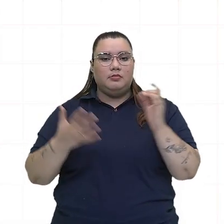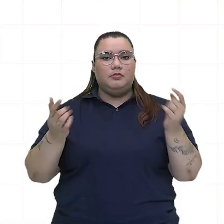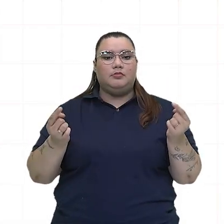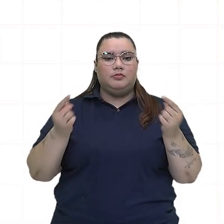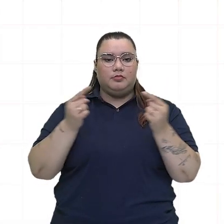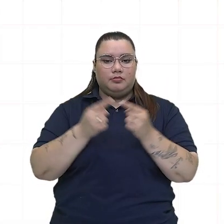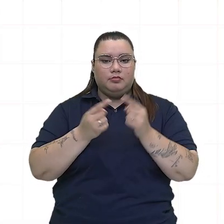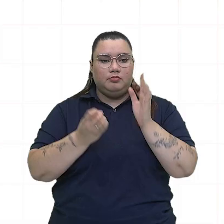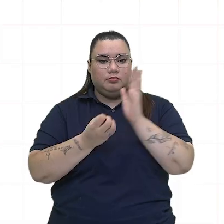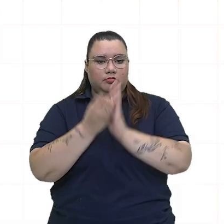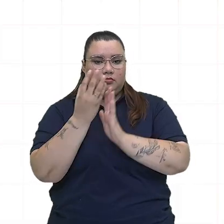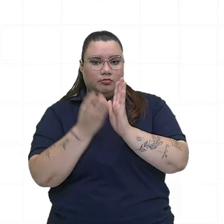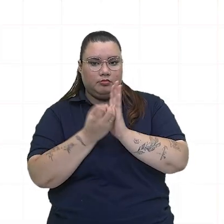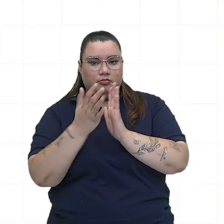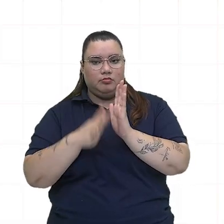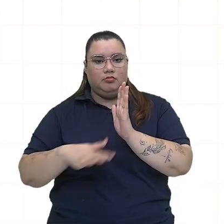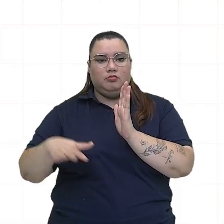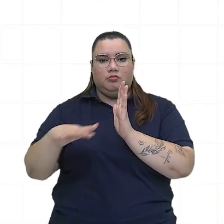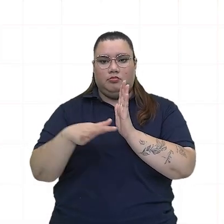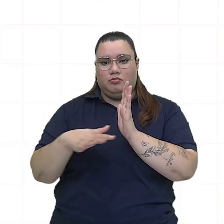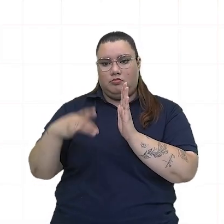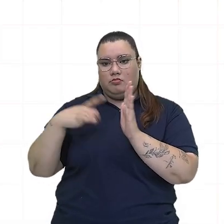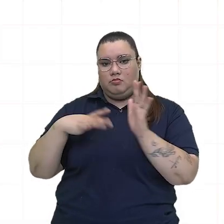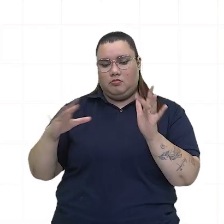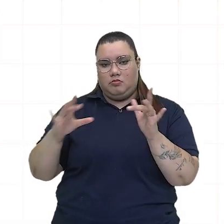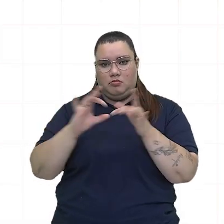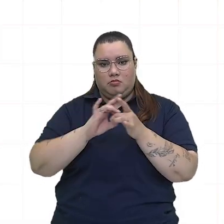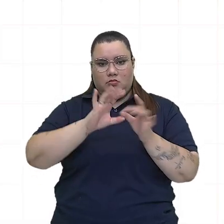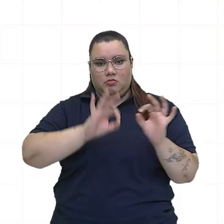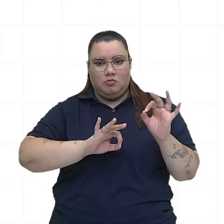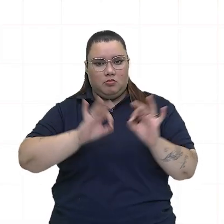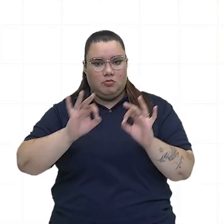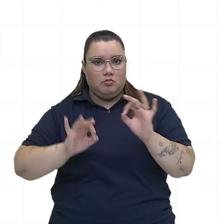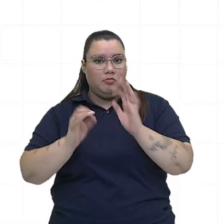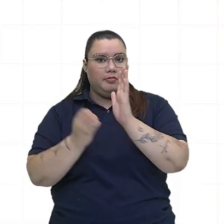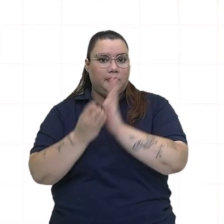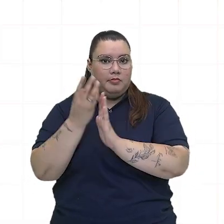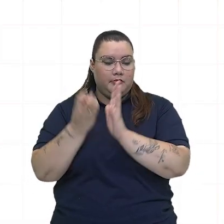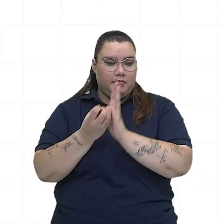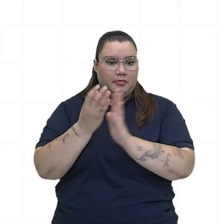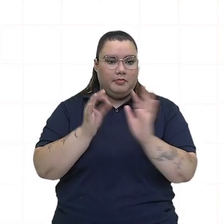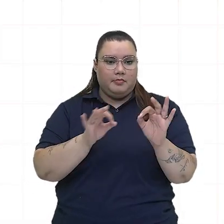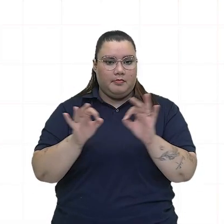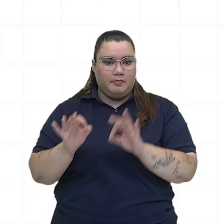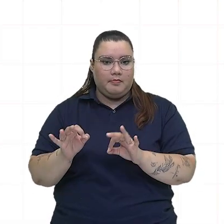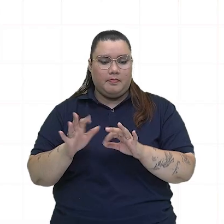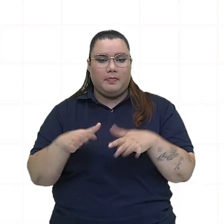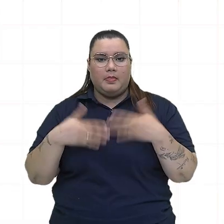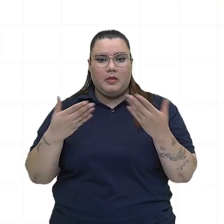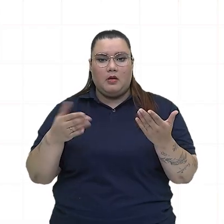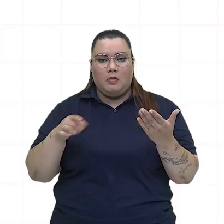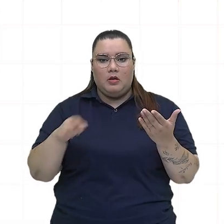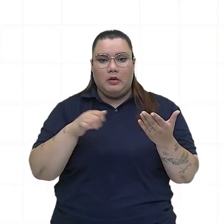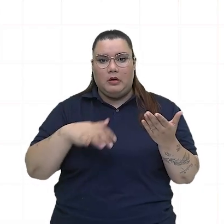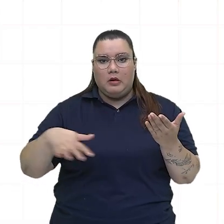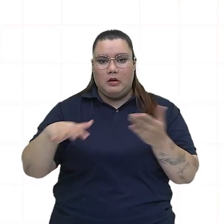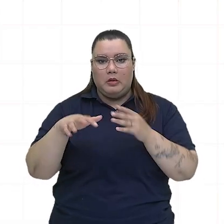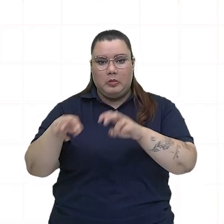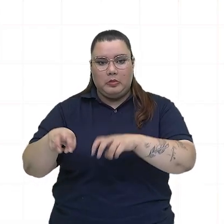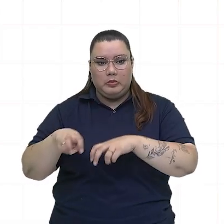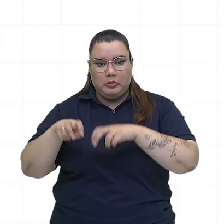de implementos agrícolas ali inseridos no processo de produção. E a agricultura comercial, ela